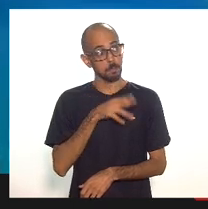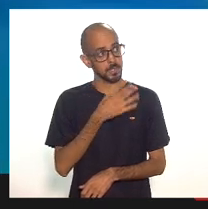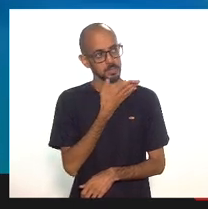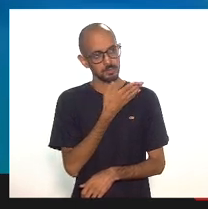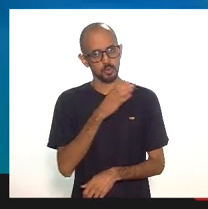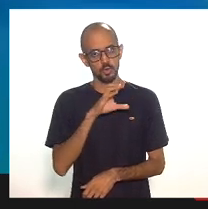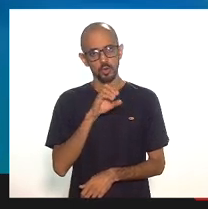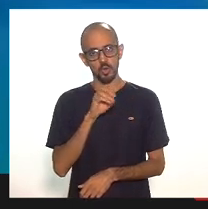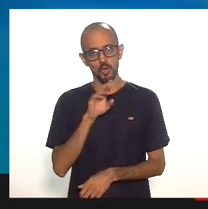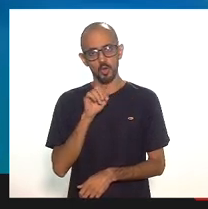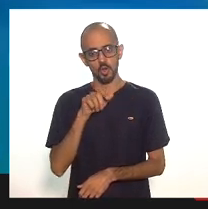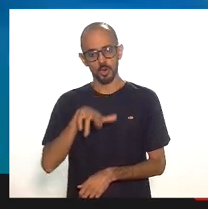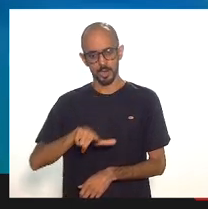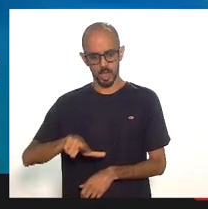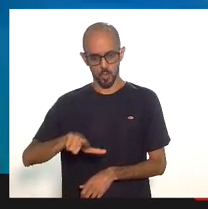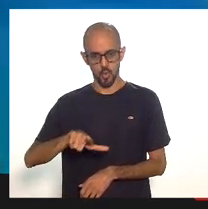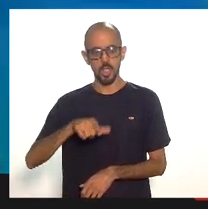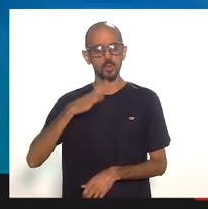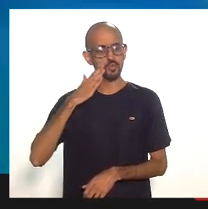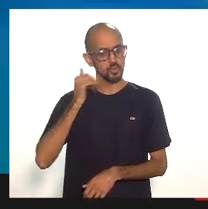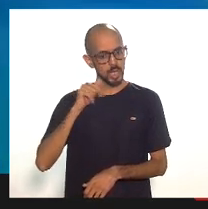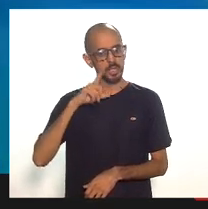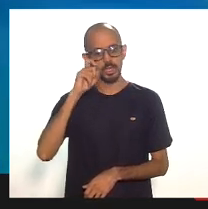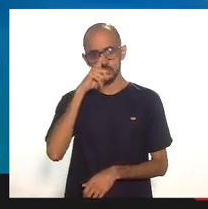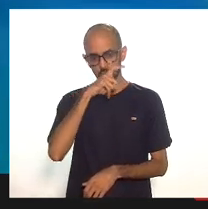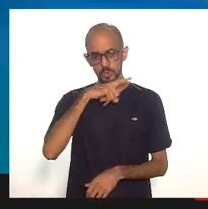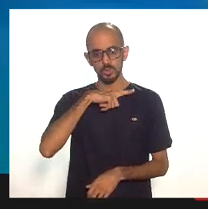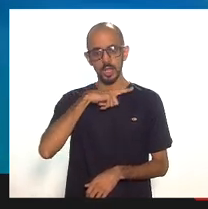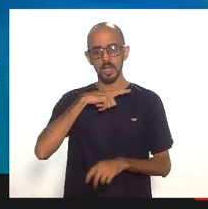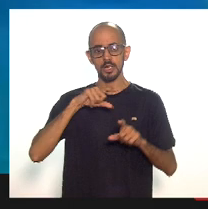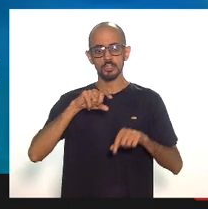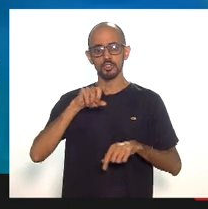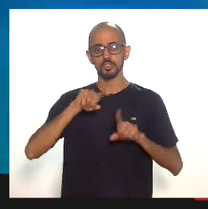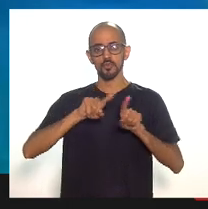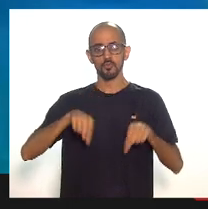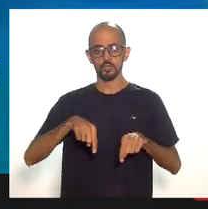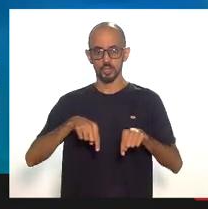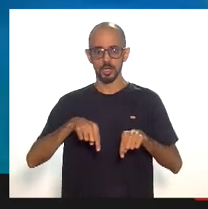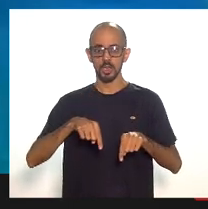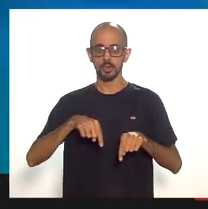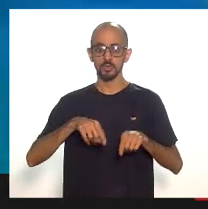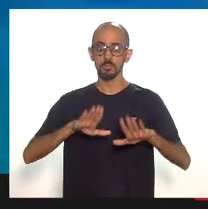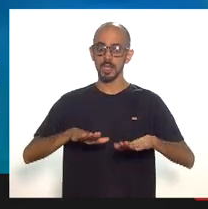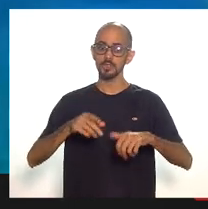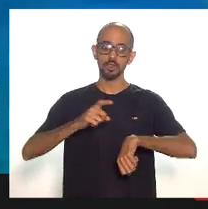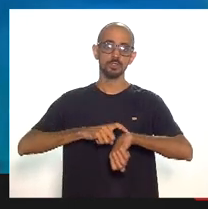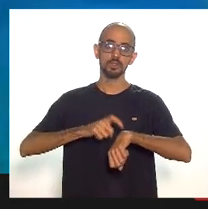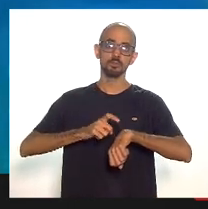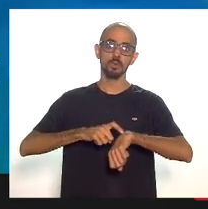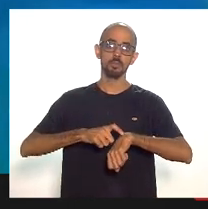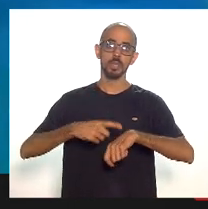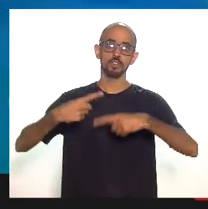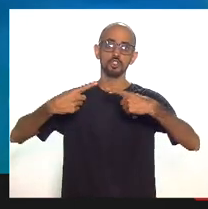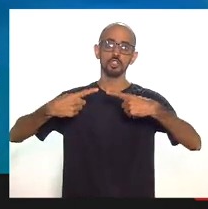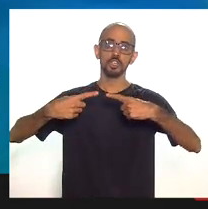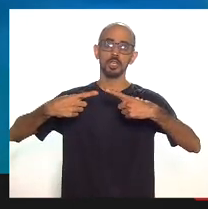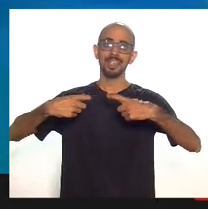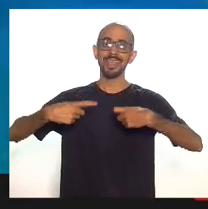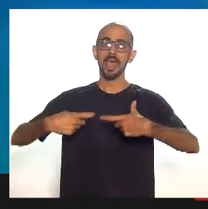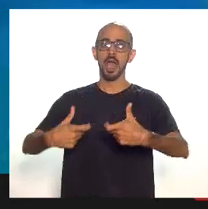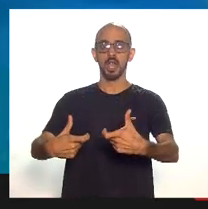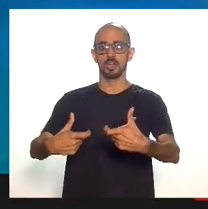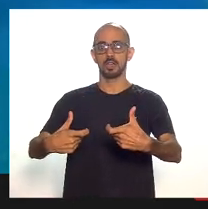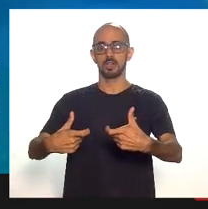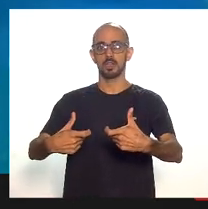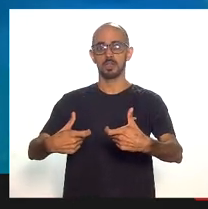Eu sei que é difícil, eu sei que tem dificuldade de recurso humano e tal, mas nós estamos num momento que é uma guerra, né? O senhor entende bem de guerra, o senhor sabe bem como é que é a luta